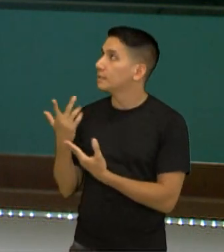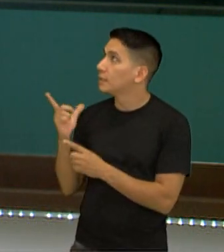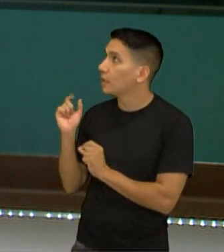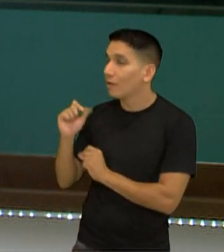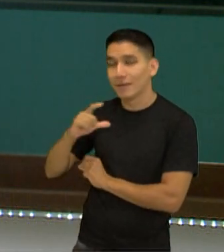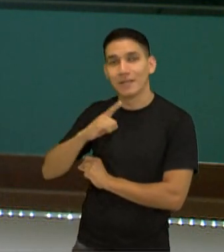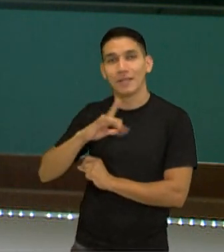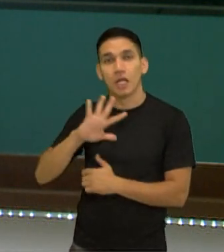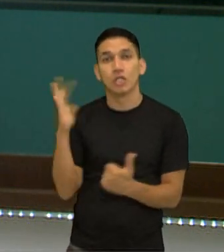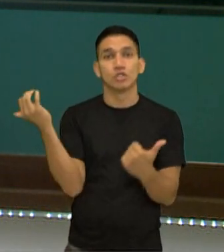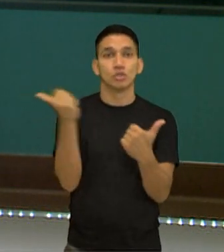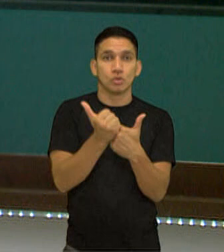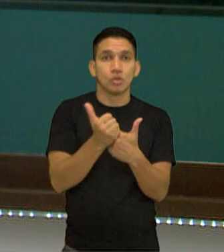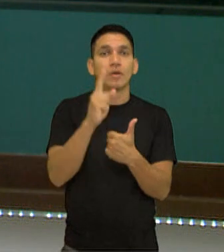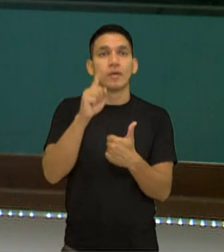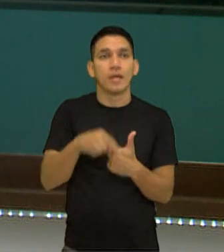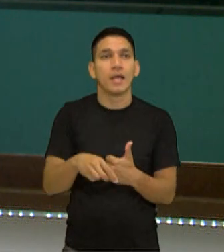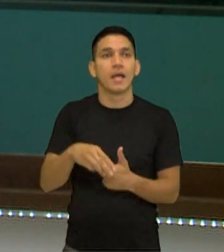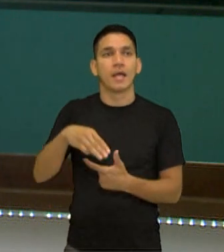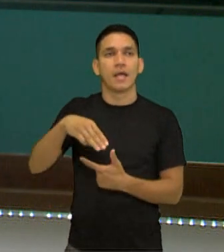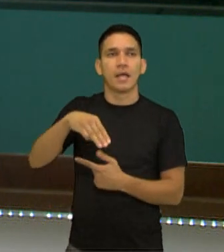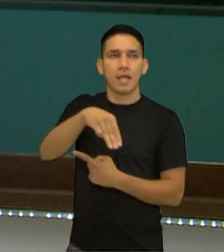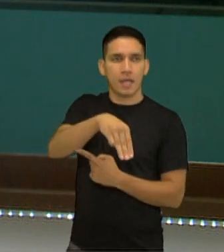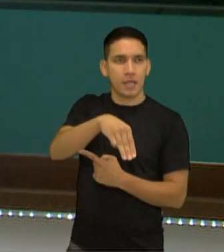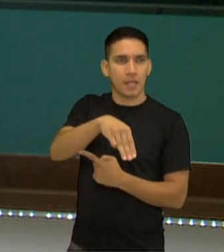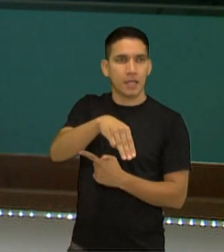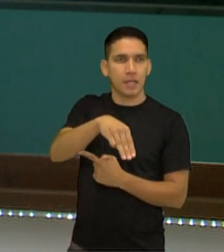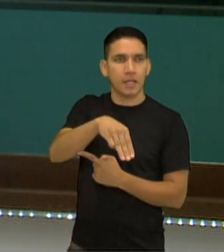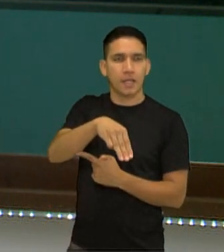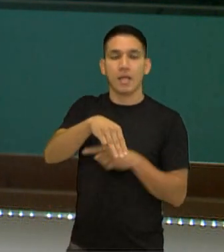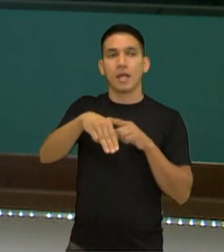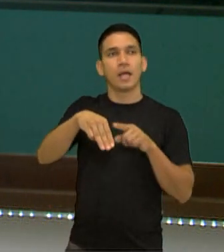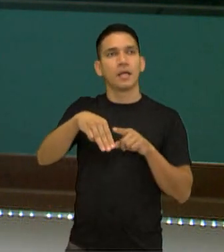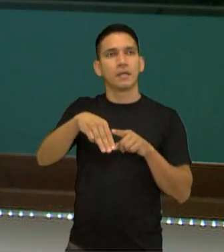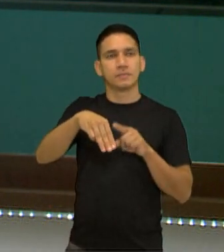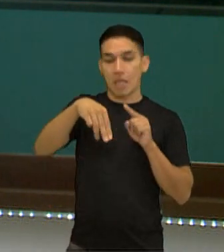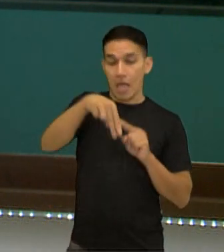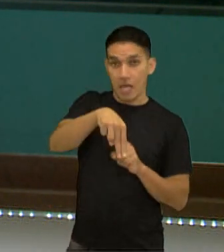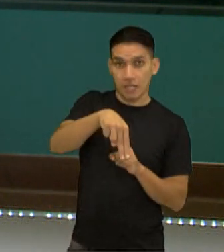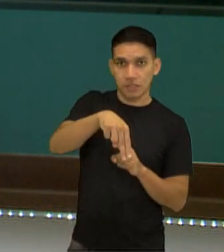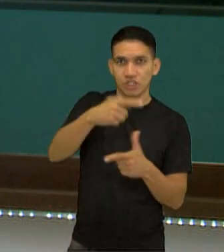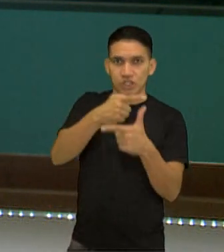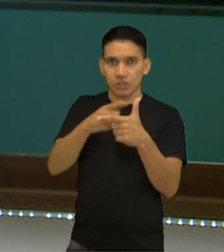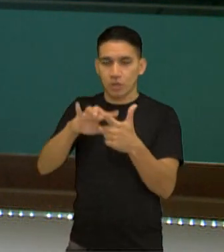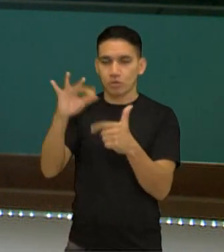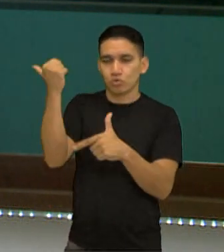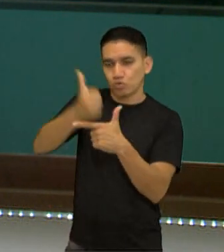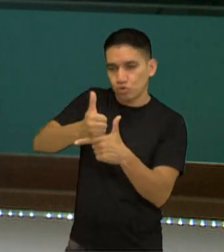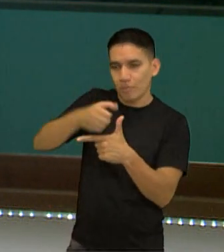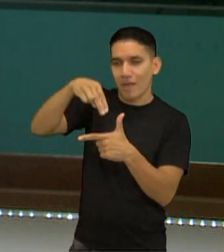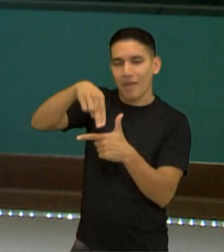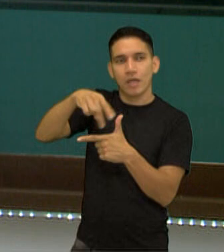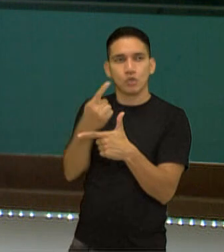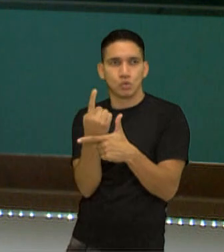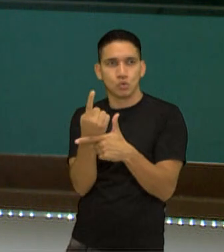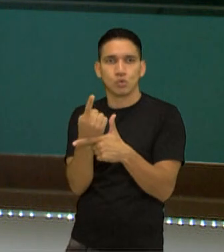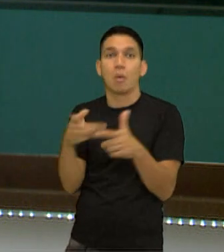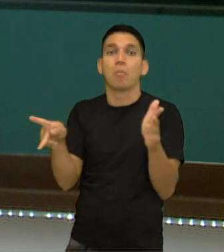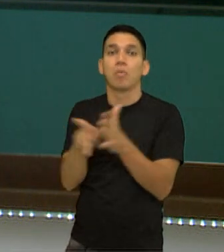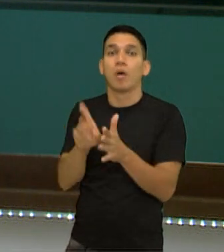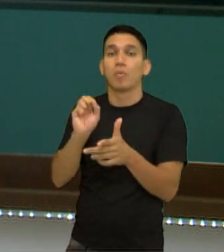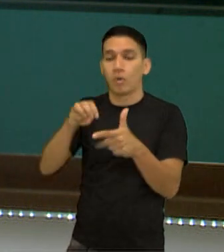posso substituir esse N por M1 dividido por MM, ou seja, a